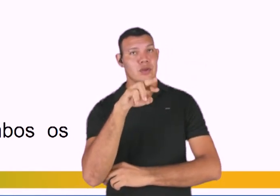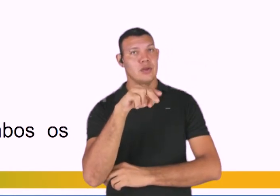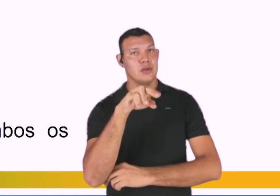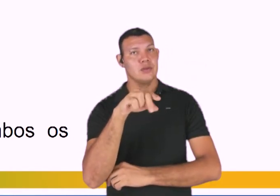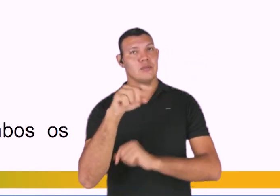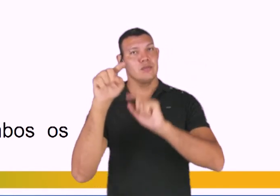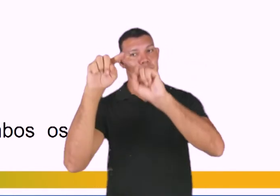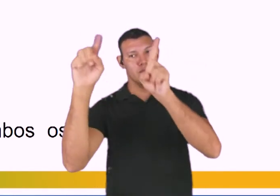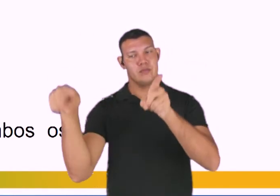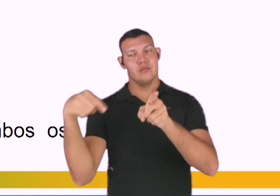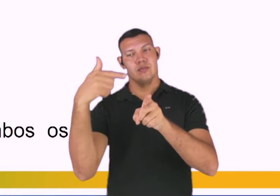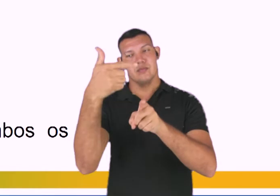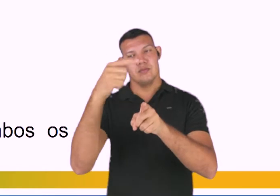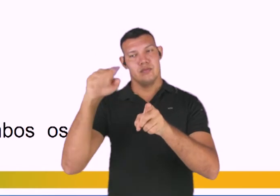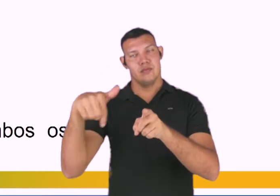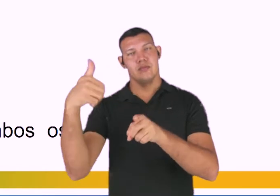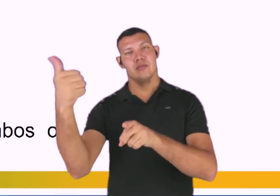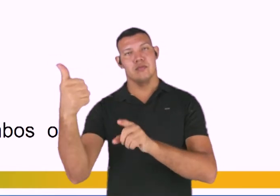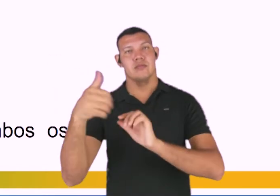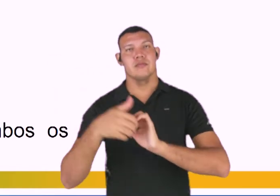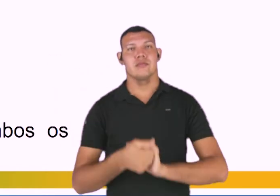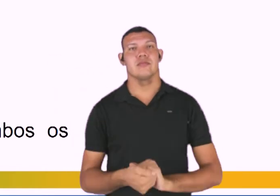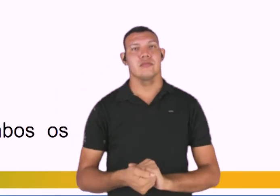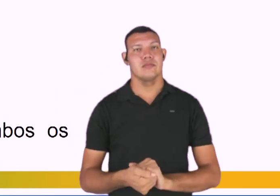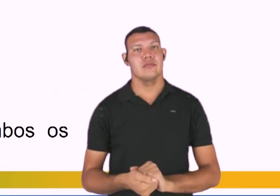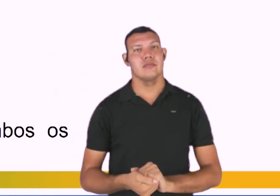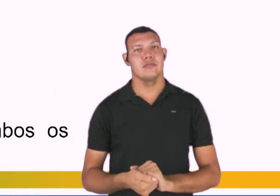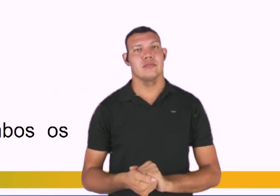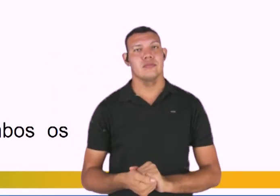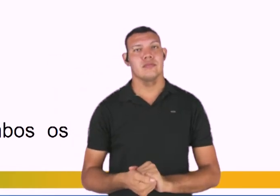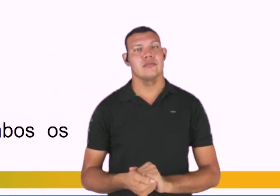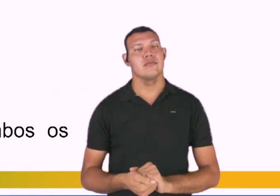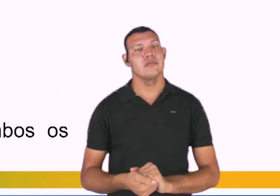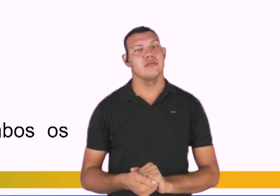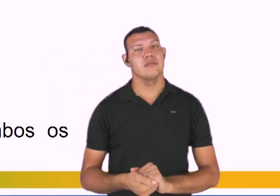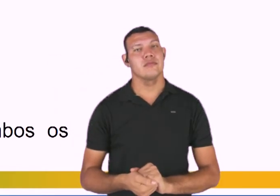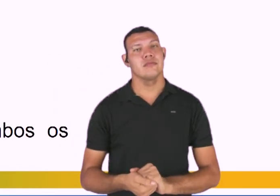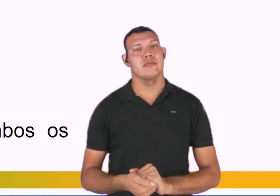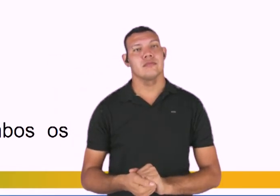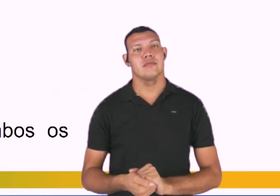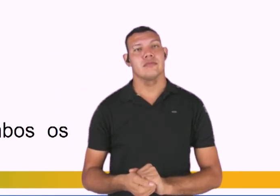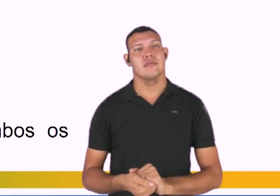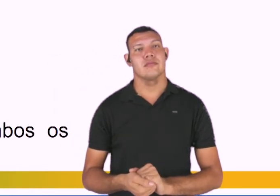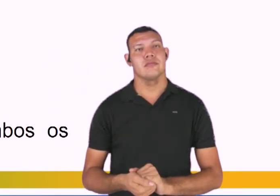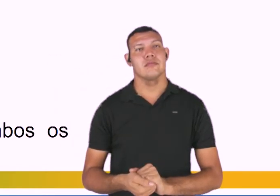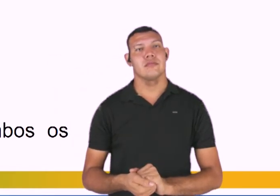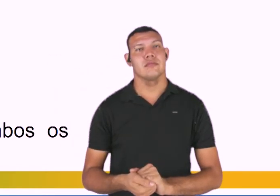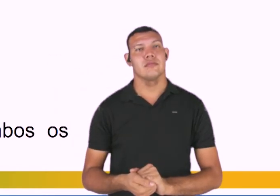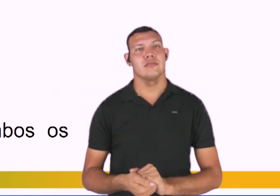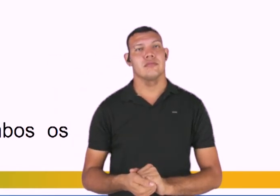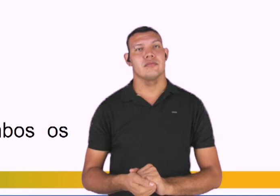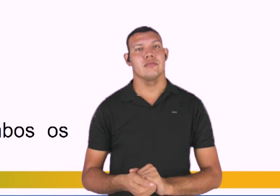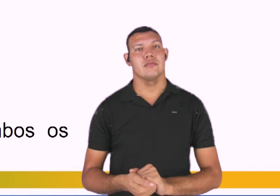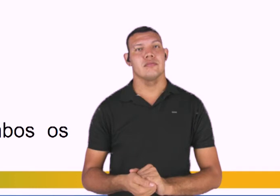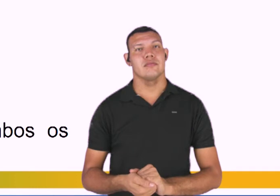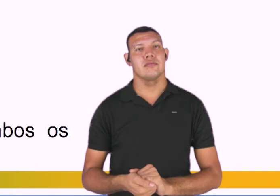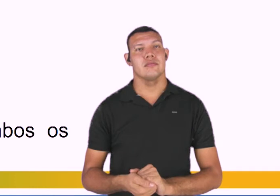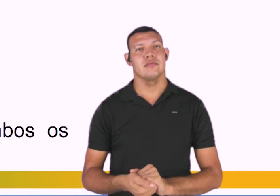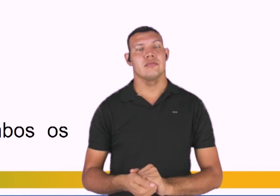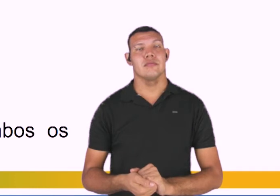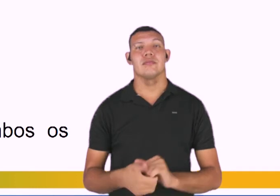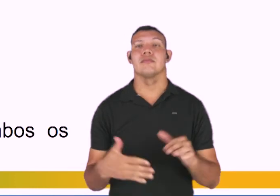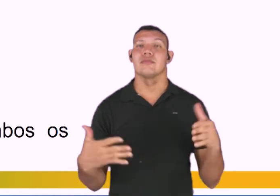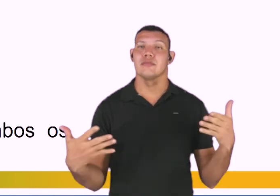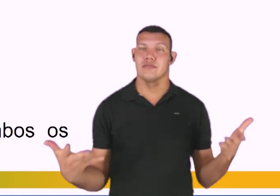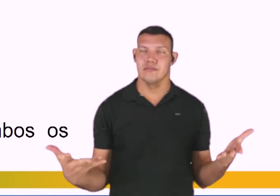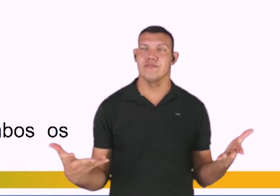solução desse sistema. E a solução para esses dois sistemas é o par ordenado 2 e 1. E aí